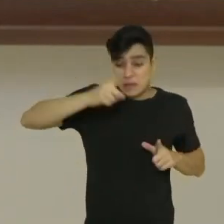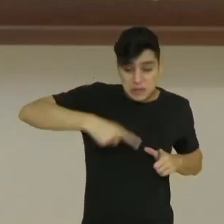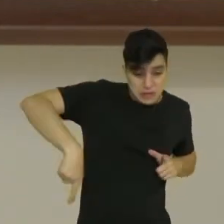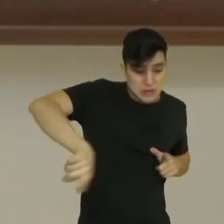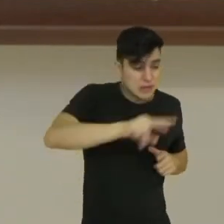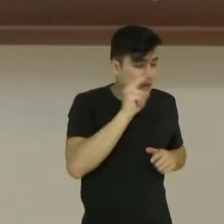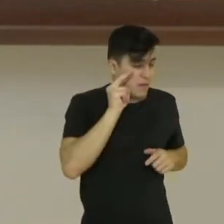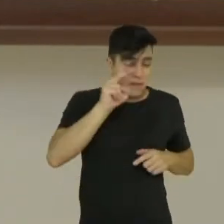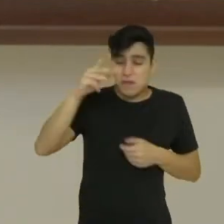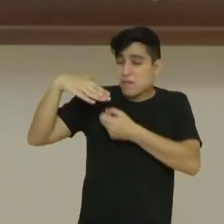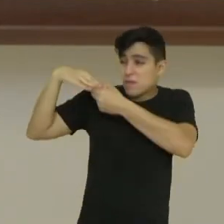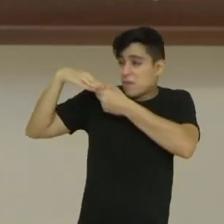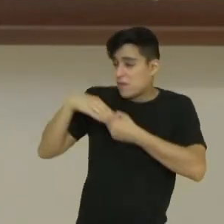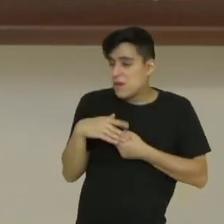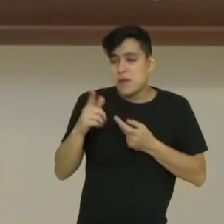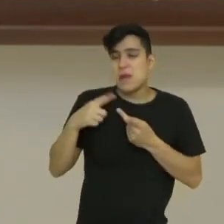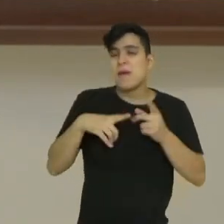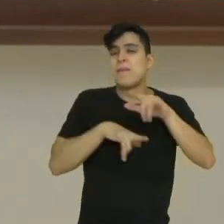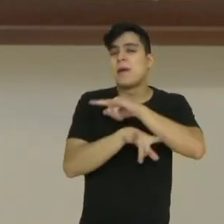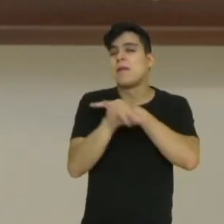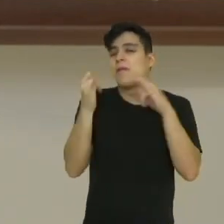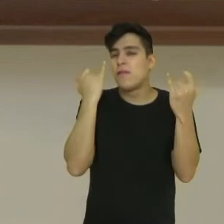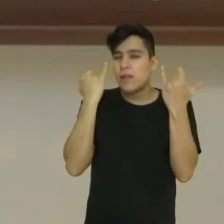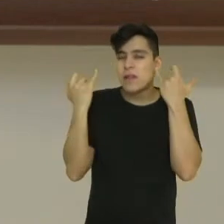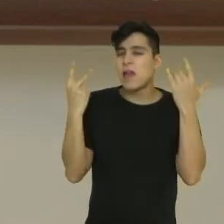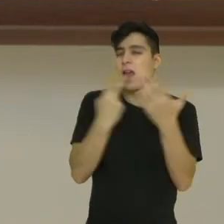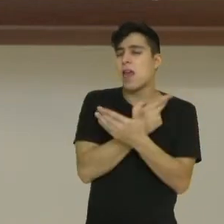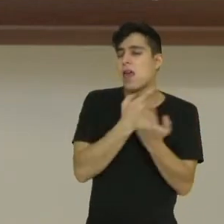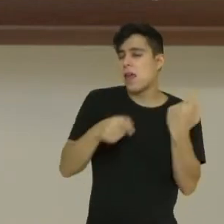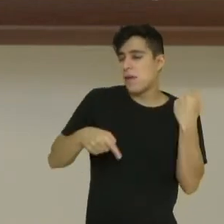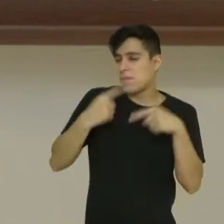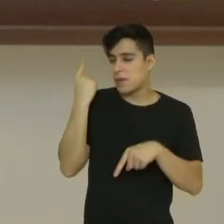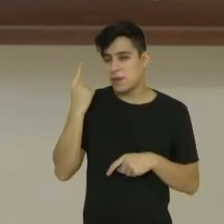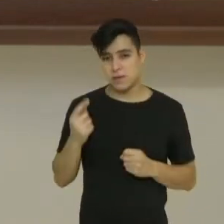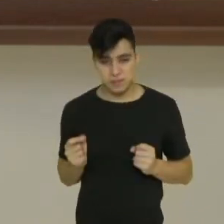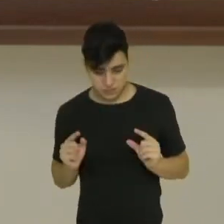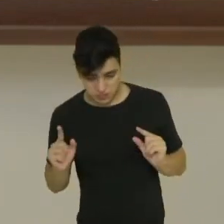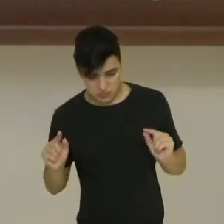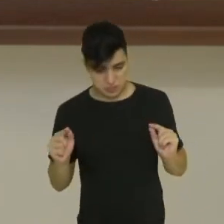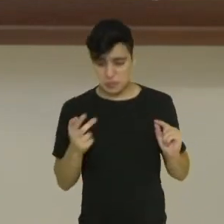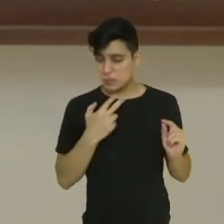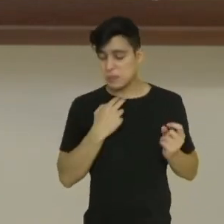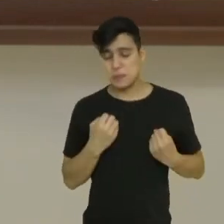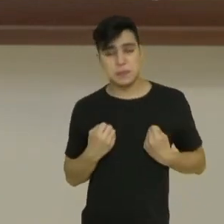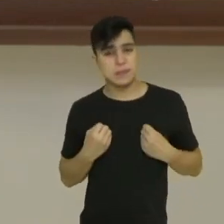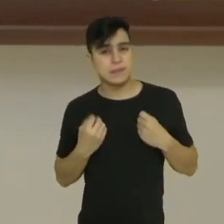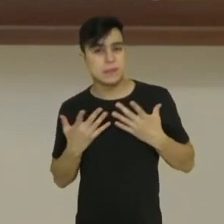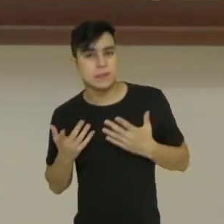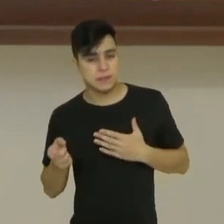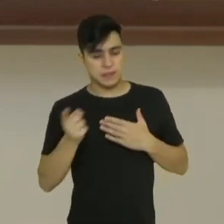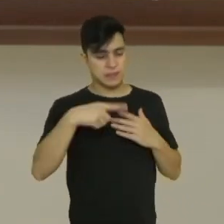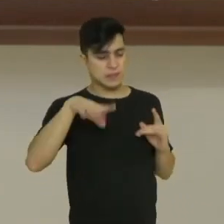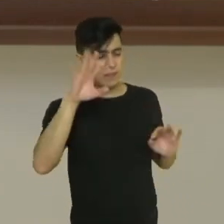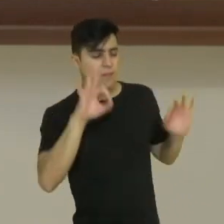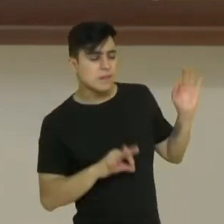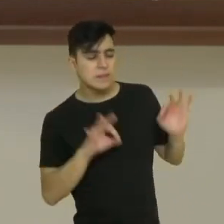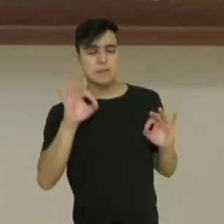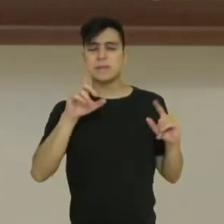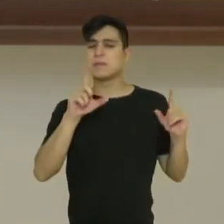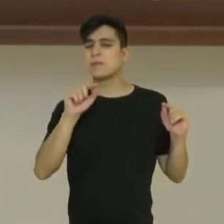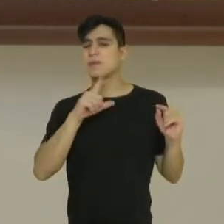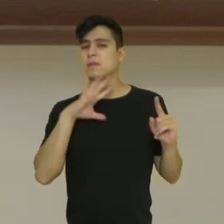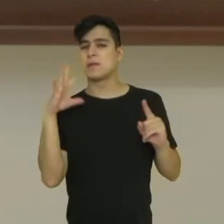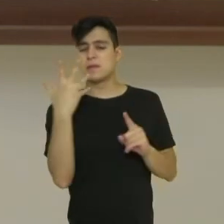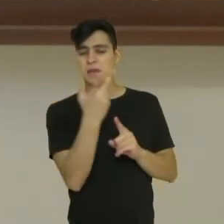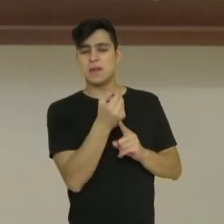uma tirania, existia uma manipulação da informação, existia um meio que você não podia se expressar. E o que eles fizeram? Como eles tinham a pintura